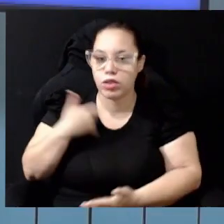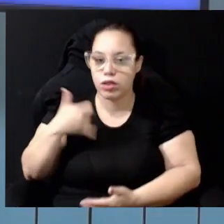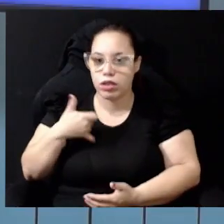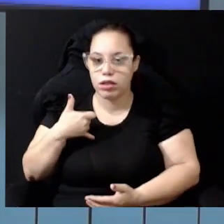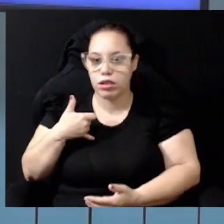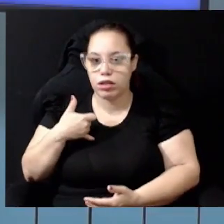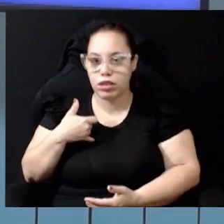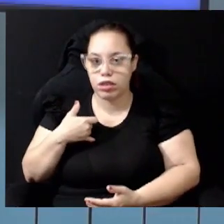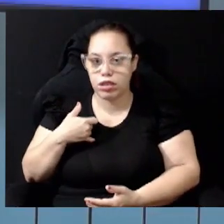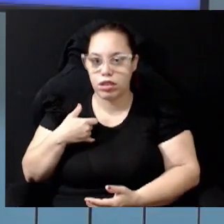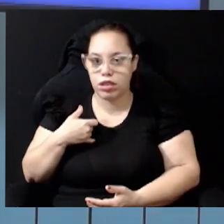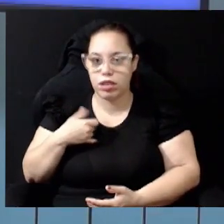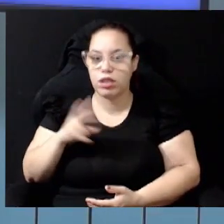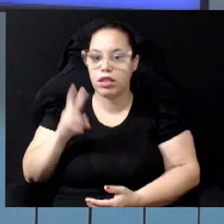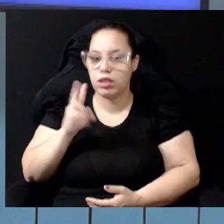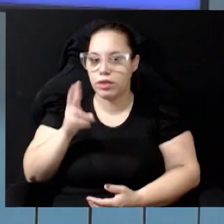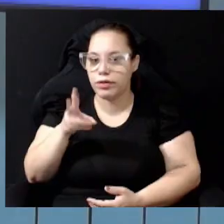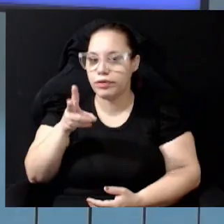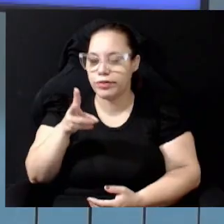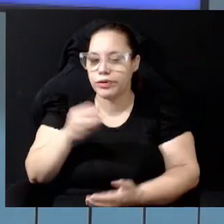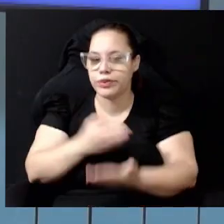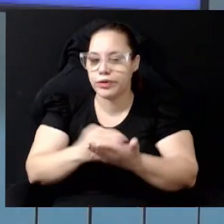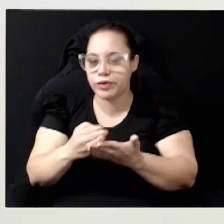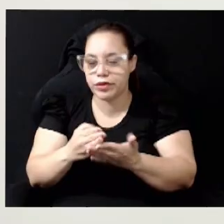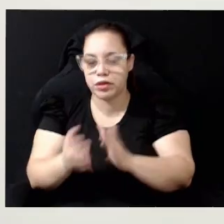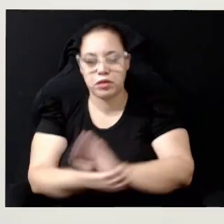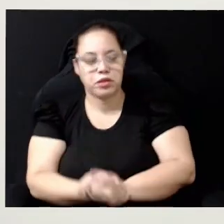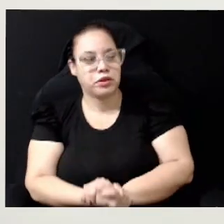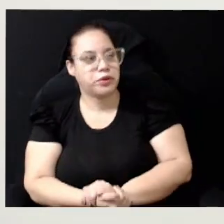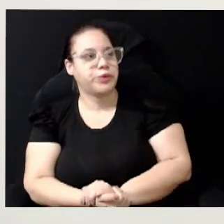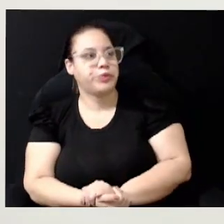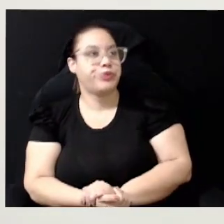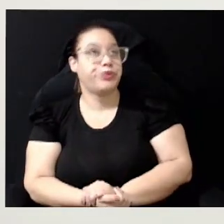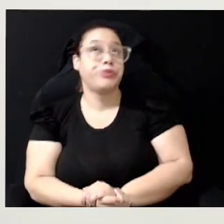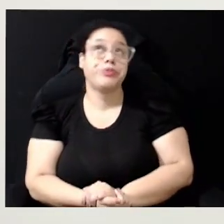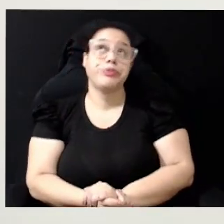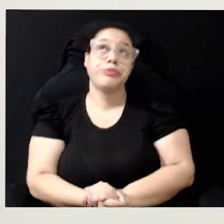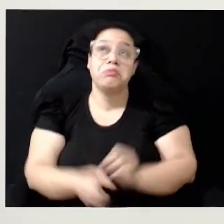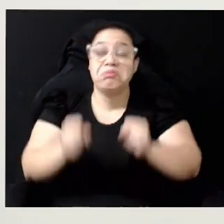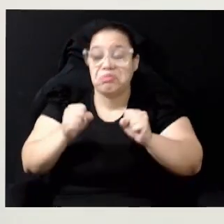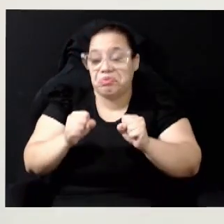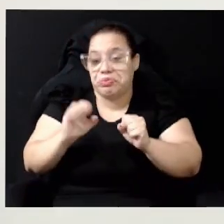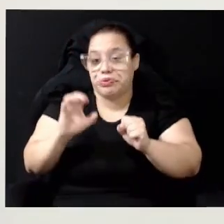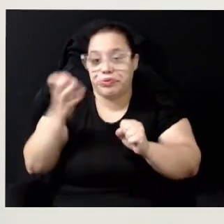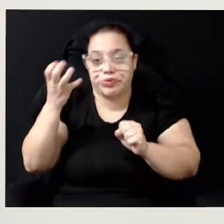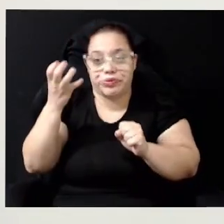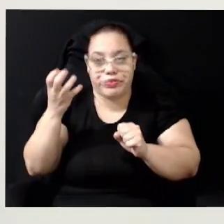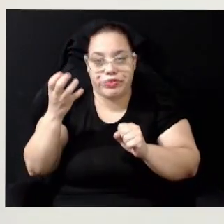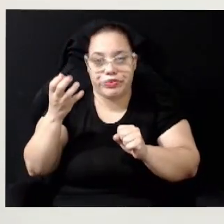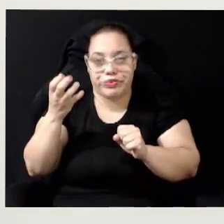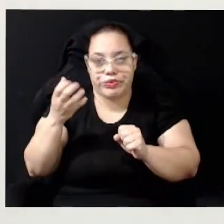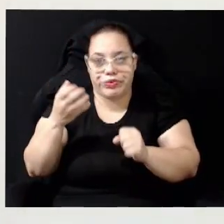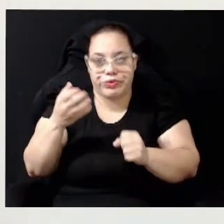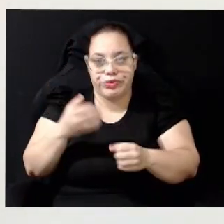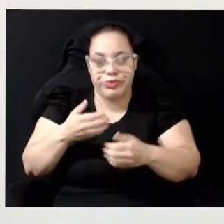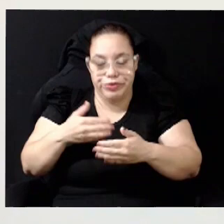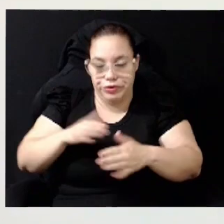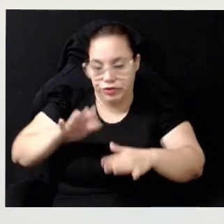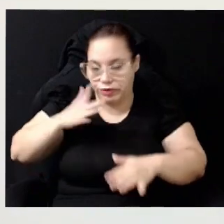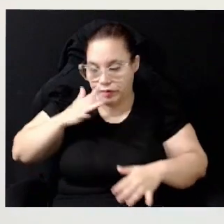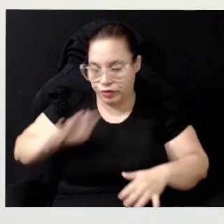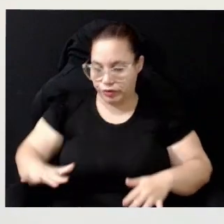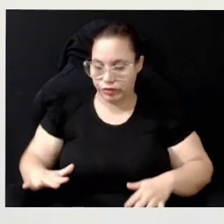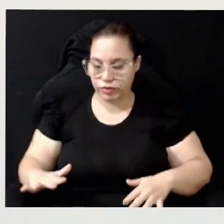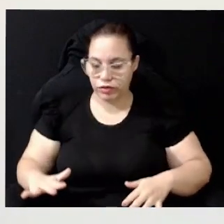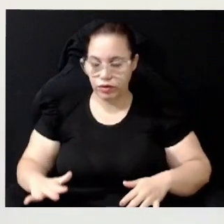mais recorrente, que ela começa? Então, isso pode acontecer desde quando a criança já é pequenininha, porque isso faz parte